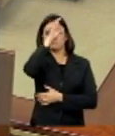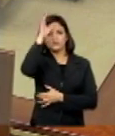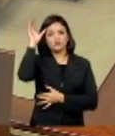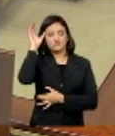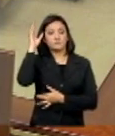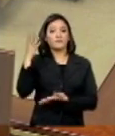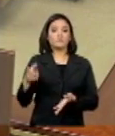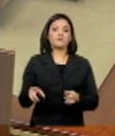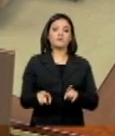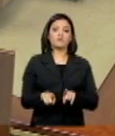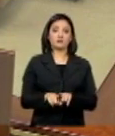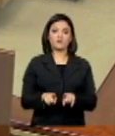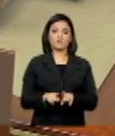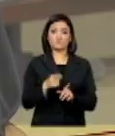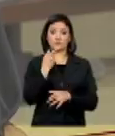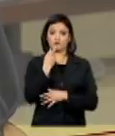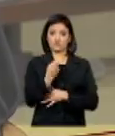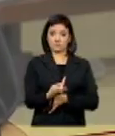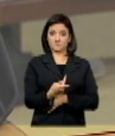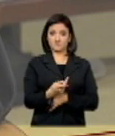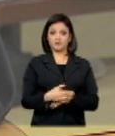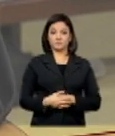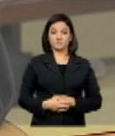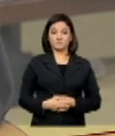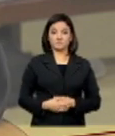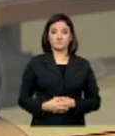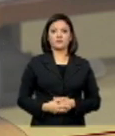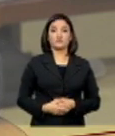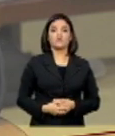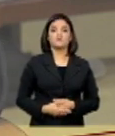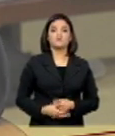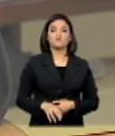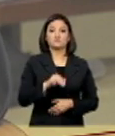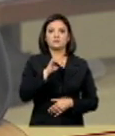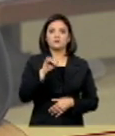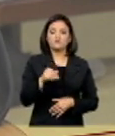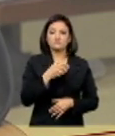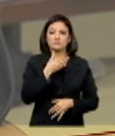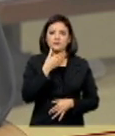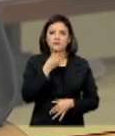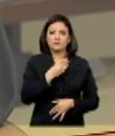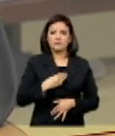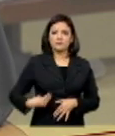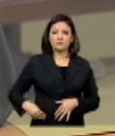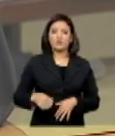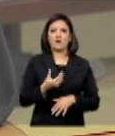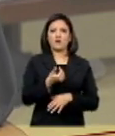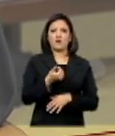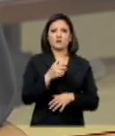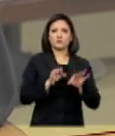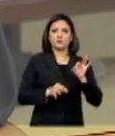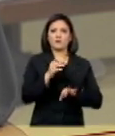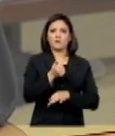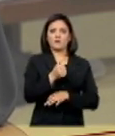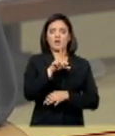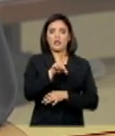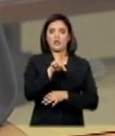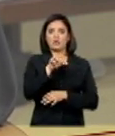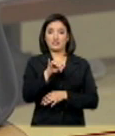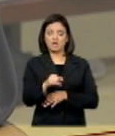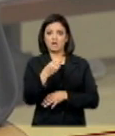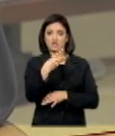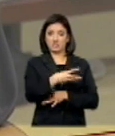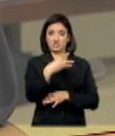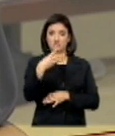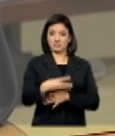eco bem é saltar da oportunidade para administrar os gaúchos jogaram 17 3322 da relatoria do